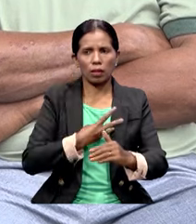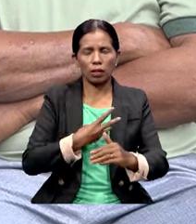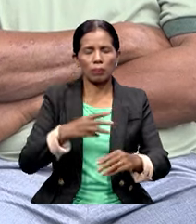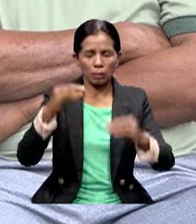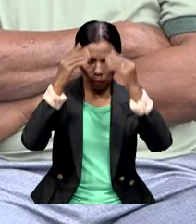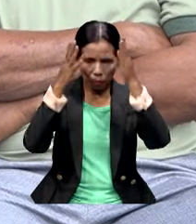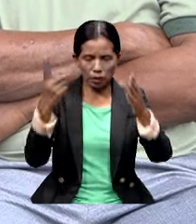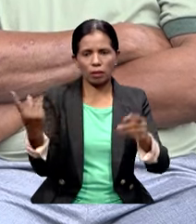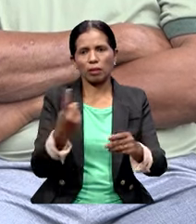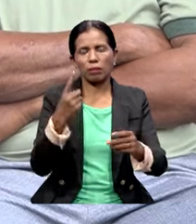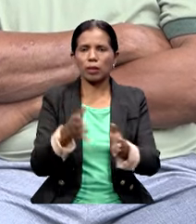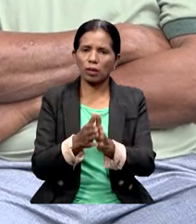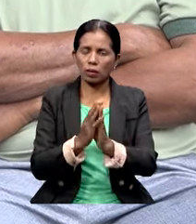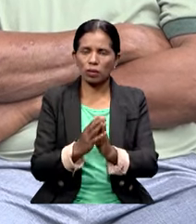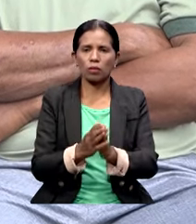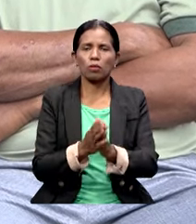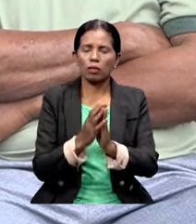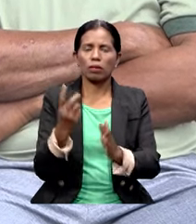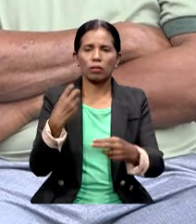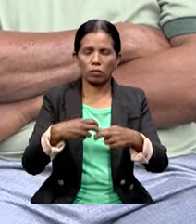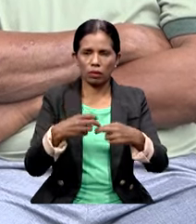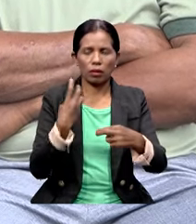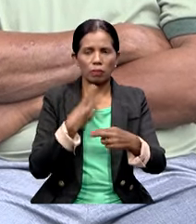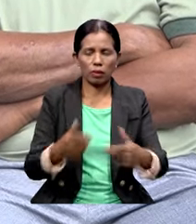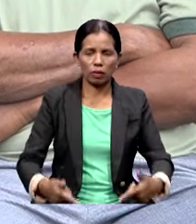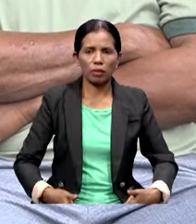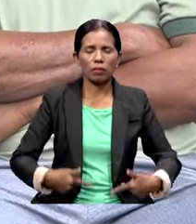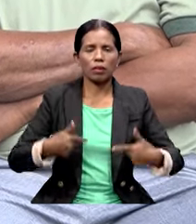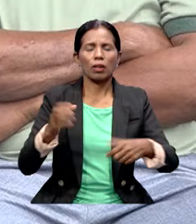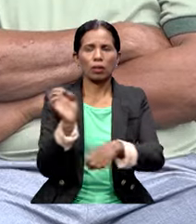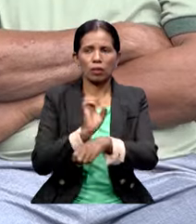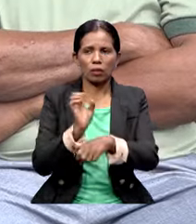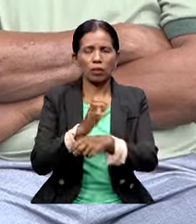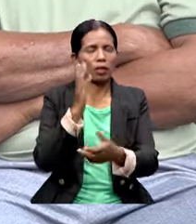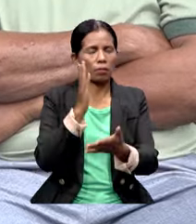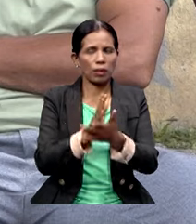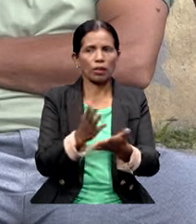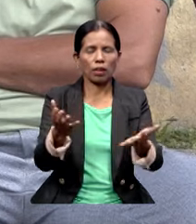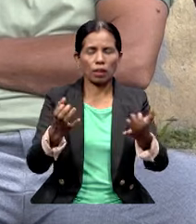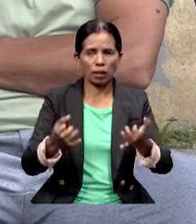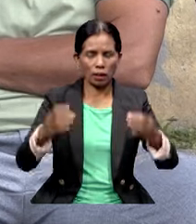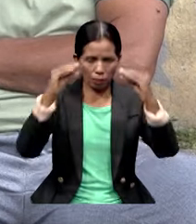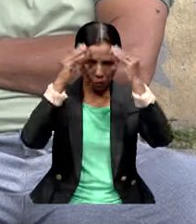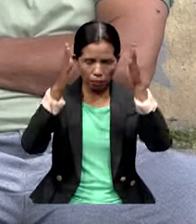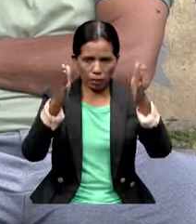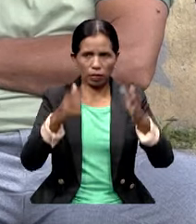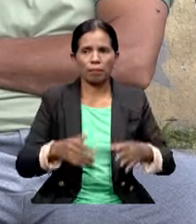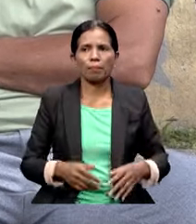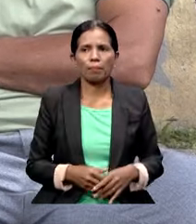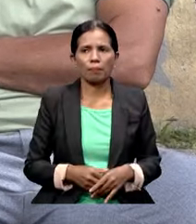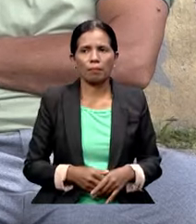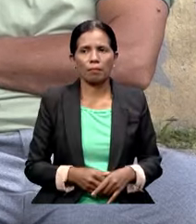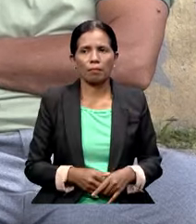o inloron afeta tebtebes duni. Ami na vida social ekonomiku i hamate vontade nudan manori nain. Portavoz